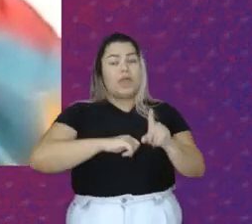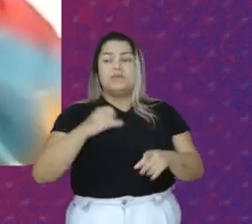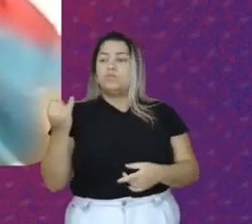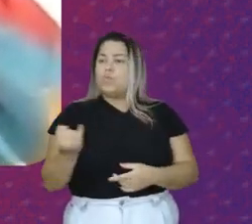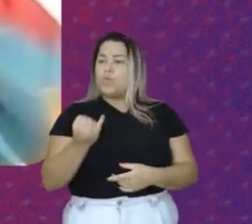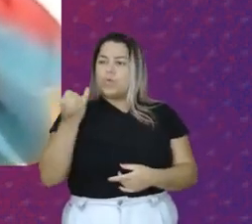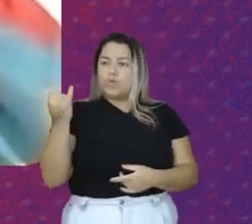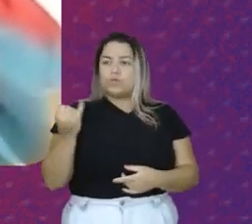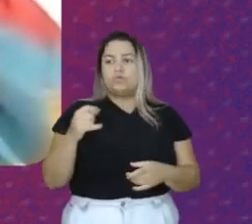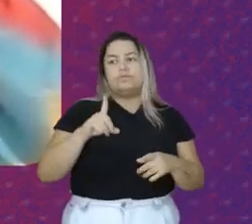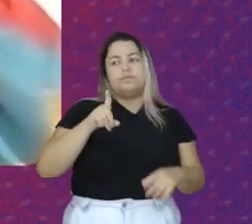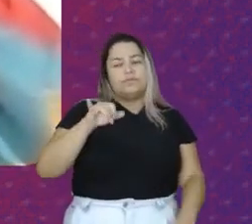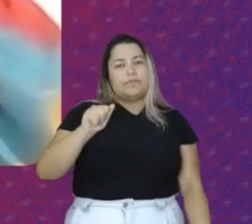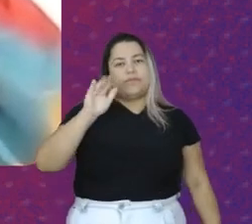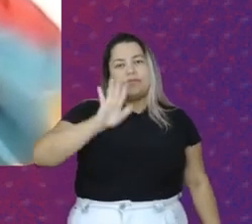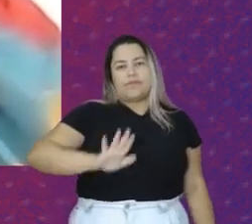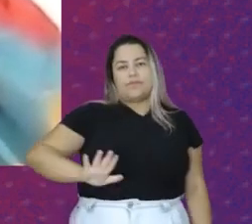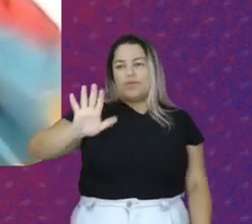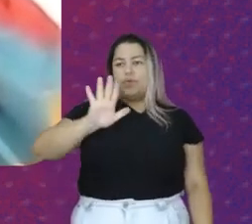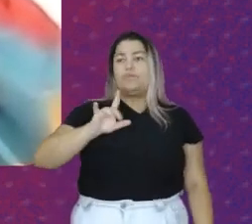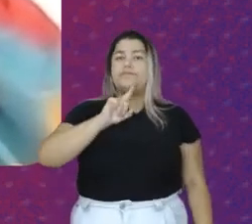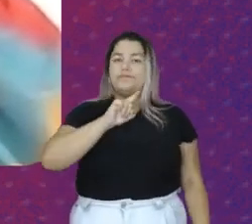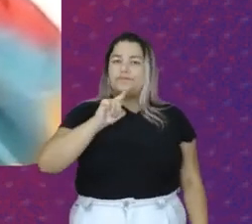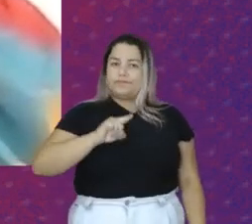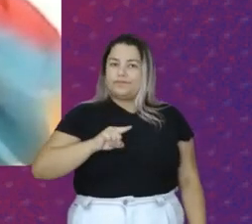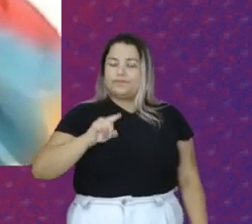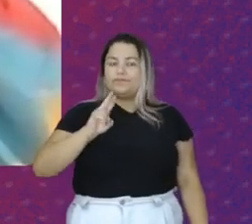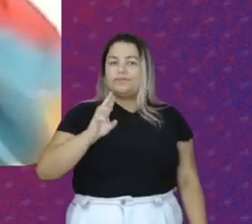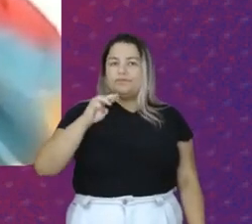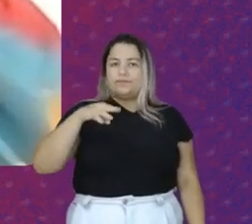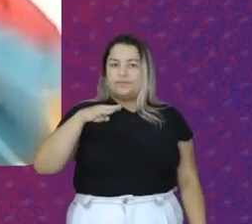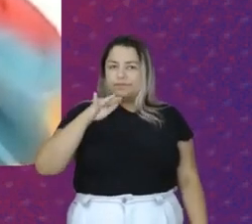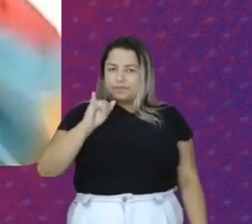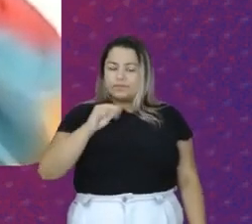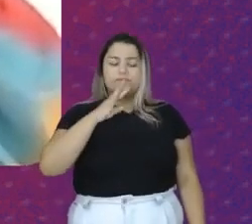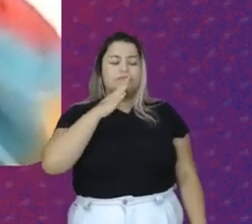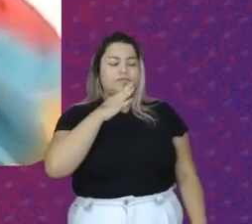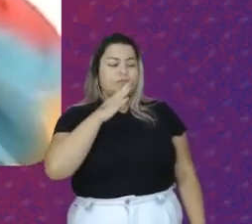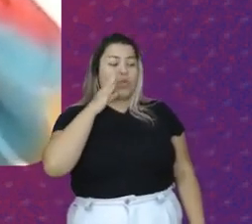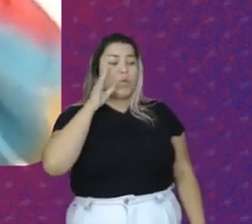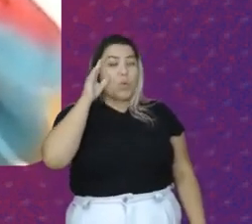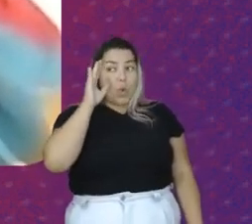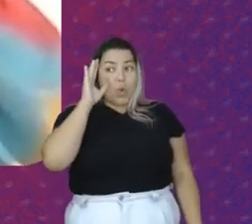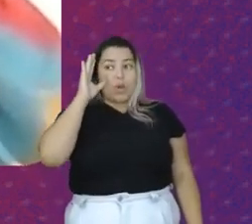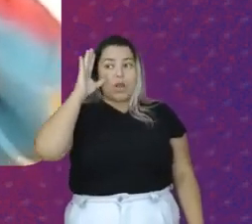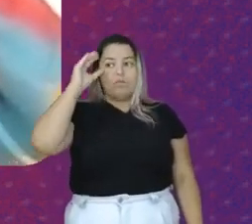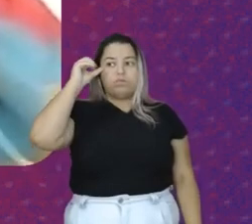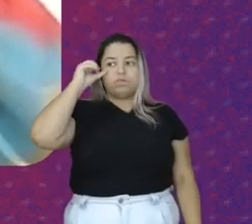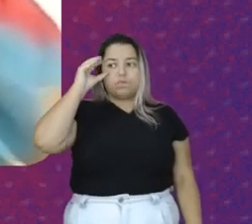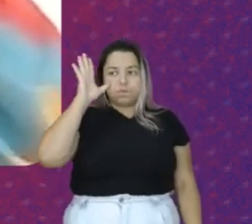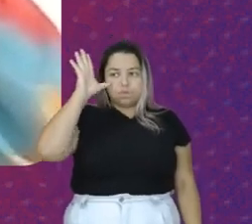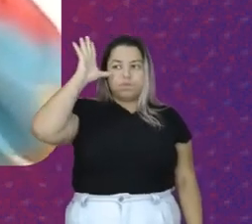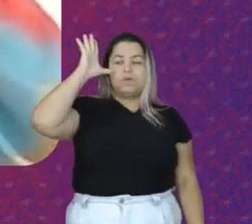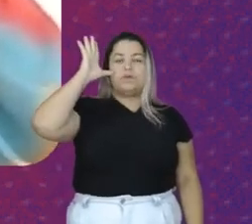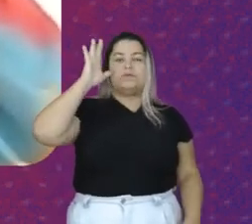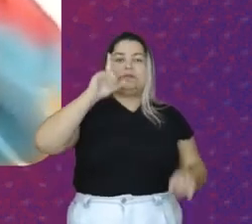importante. O Dia Nacional Zumbi dos Palmares é fundamental. Reconhecer os nossos heróis, ter os nossos